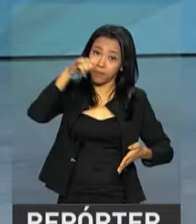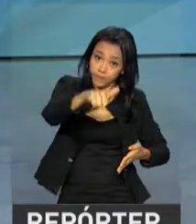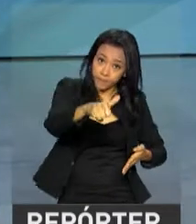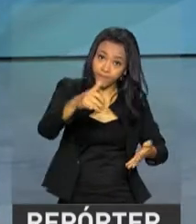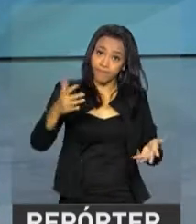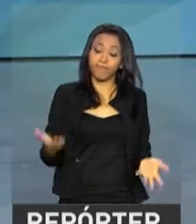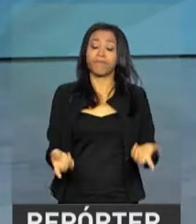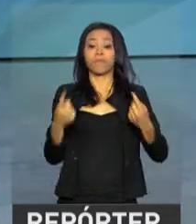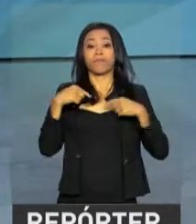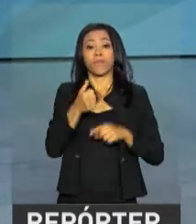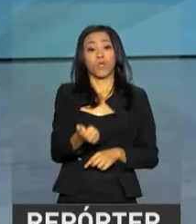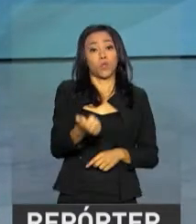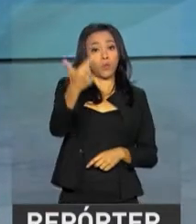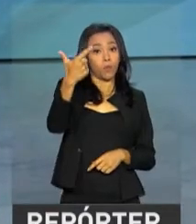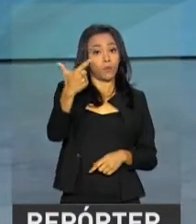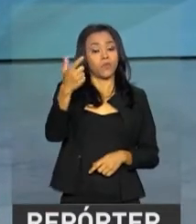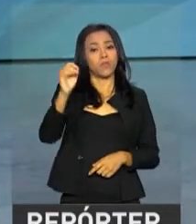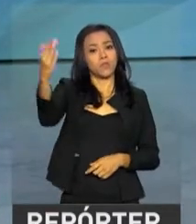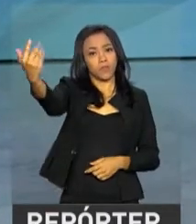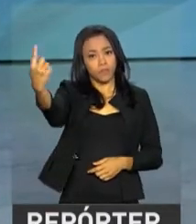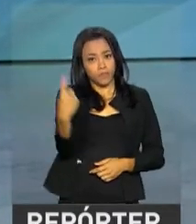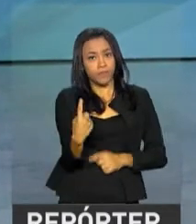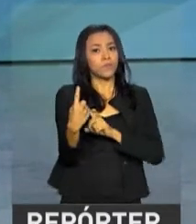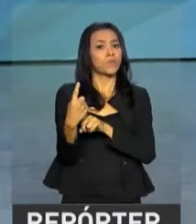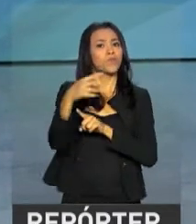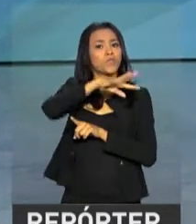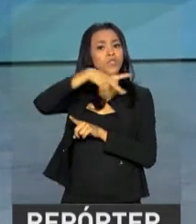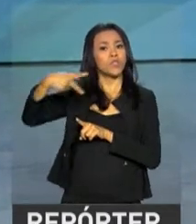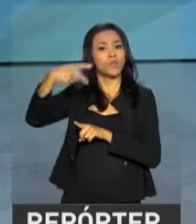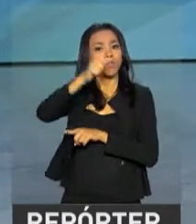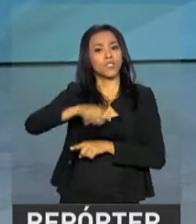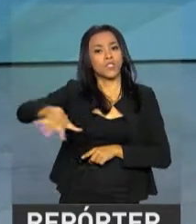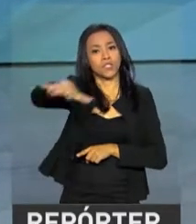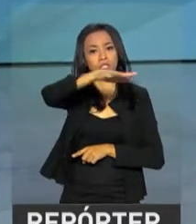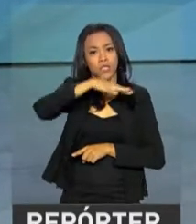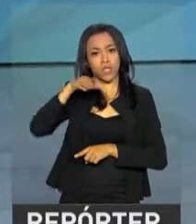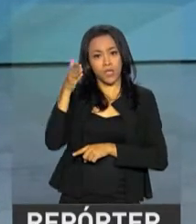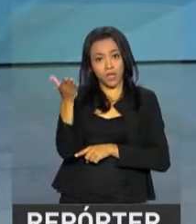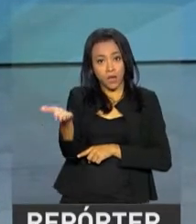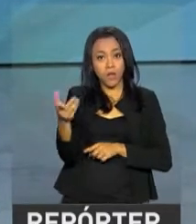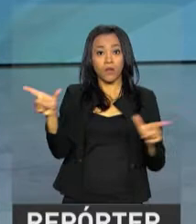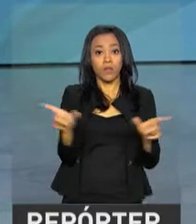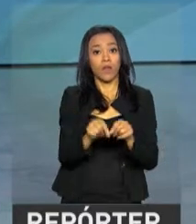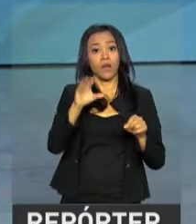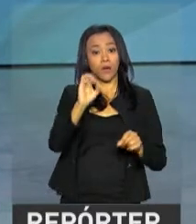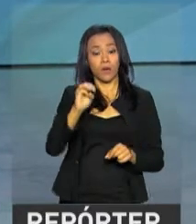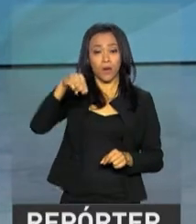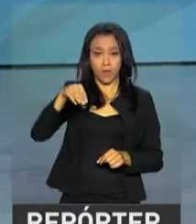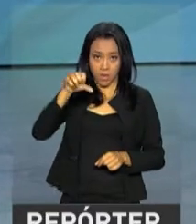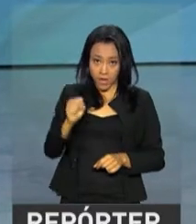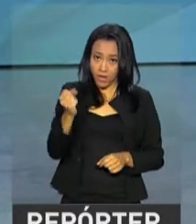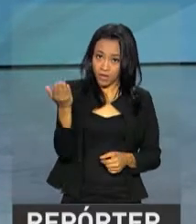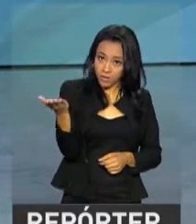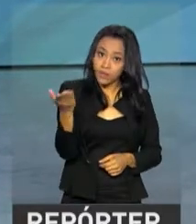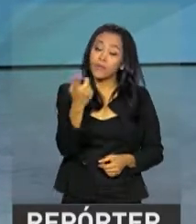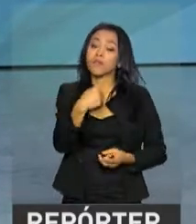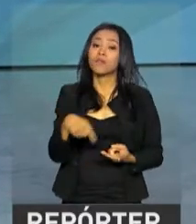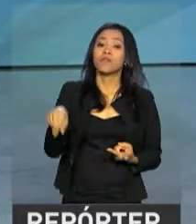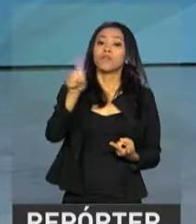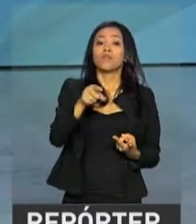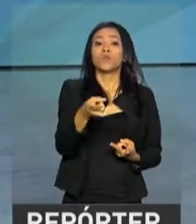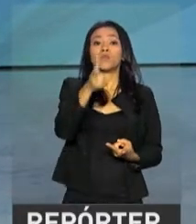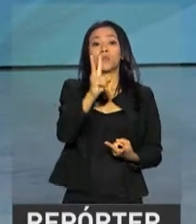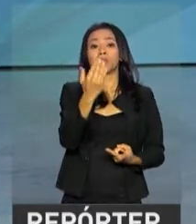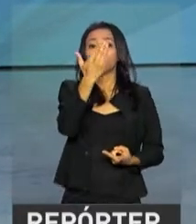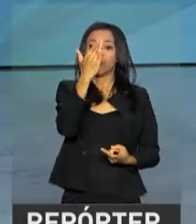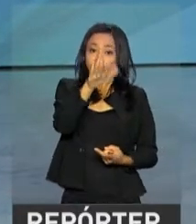Ao meio-dia, o presidente recebe o diretor-geral da Organização Mundial da Saúde, Tedros Adhanom Ghebreyesus. Às